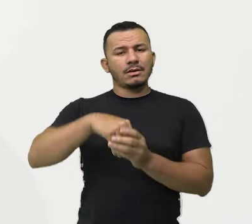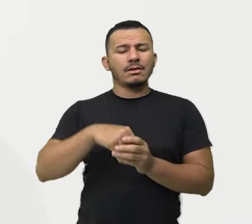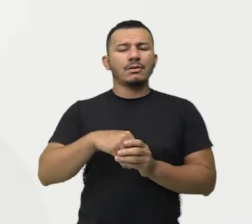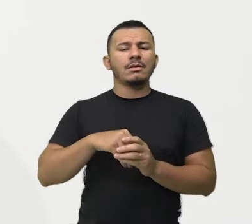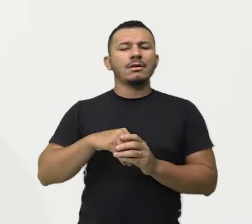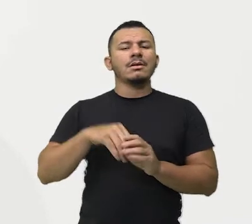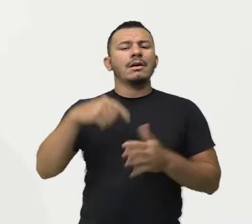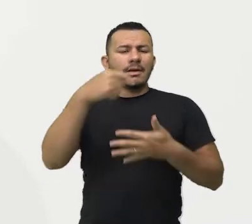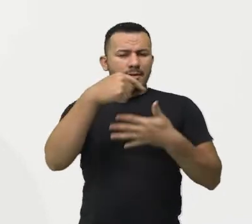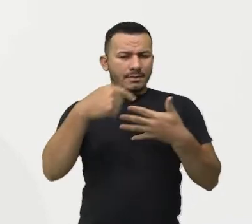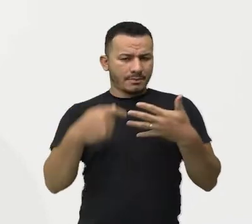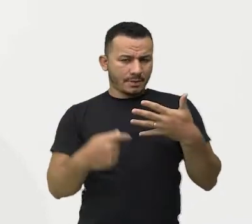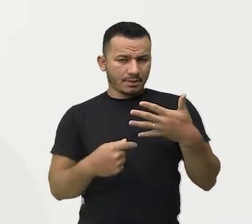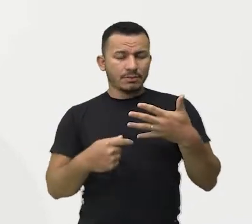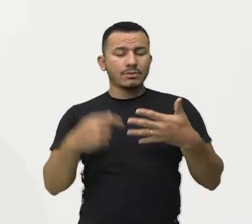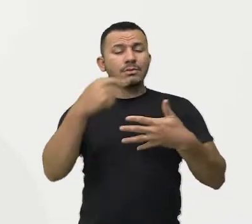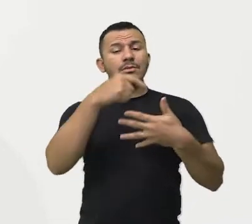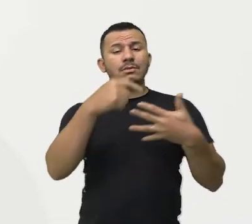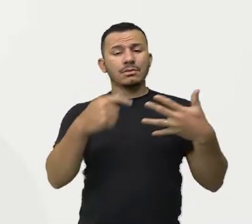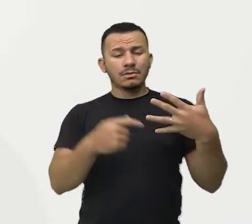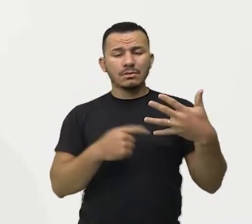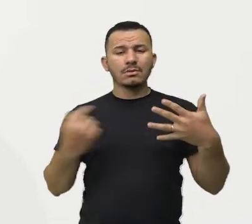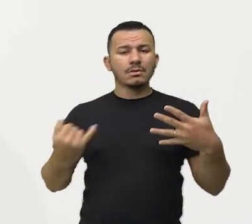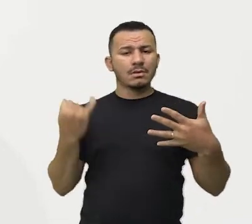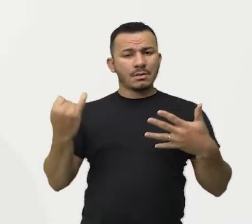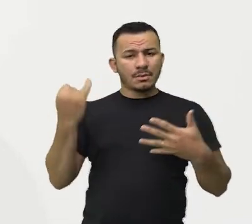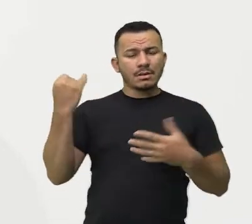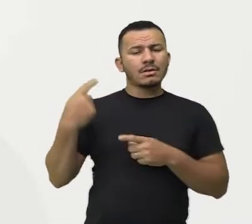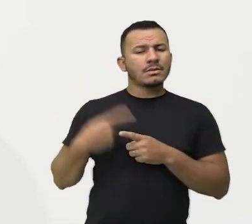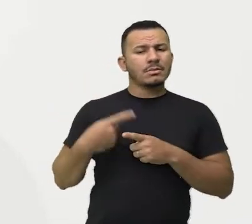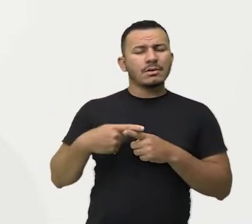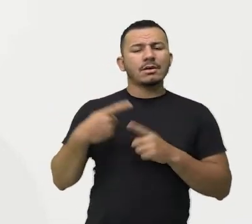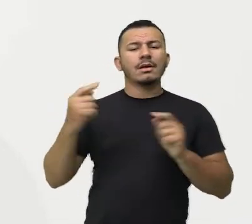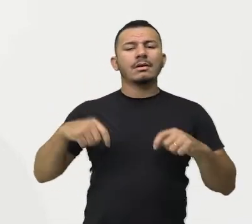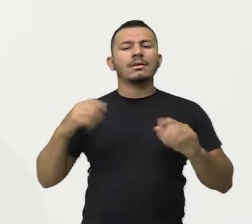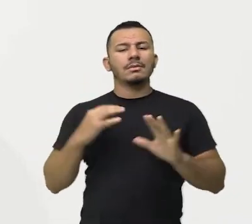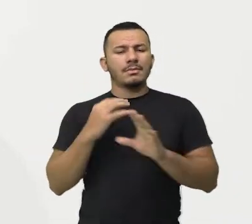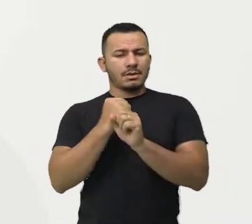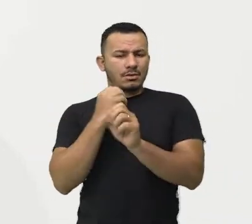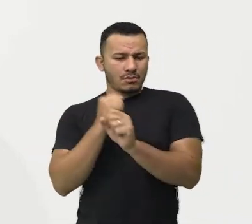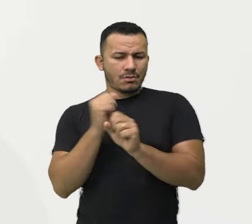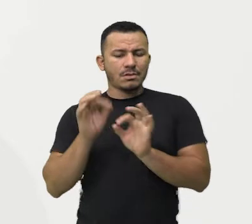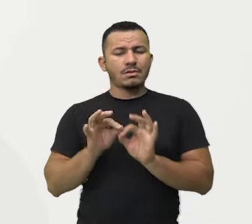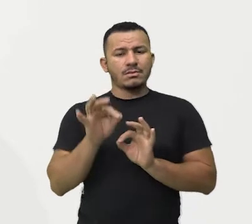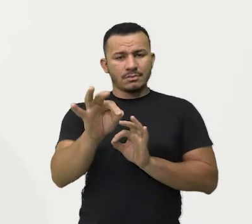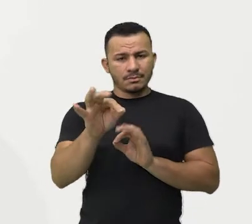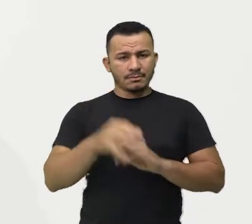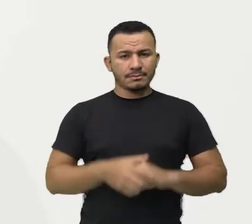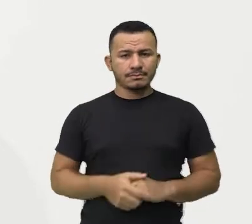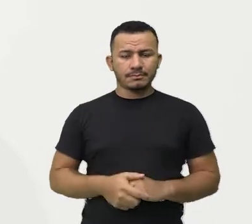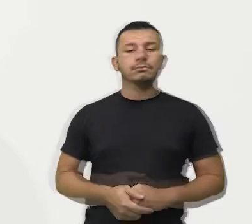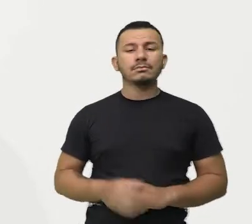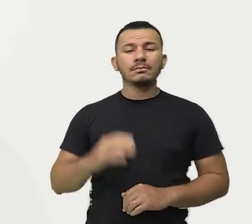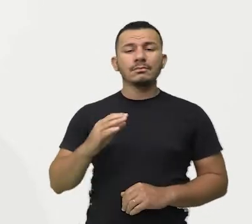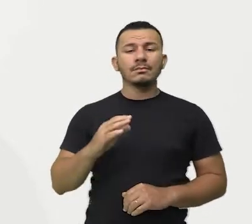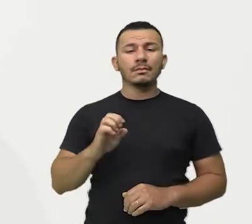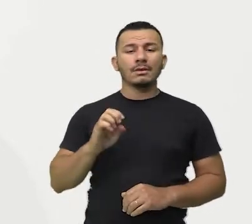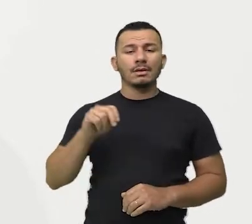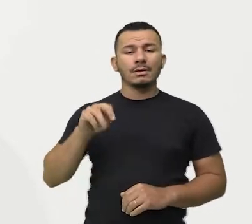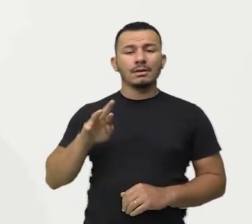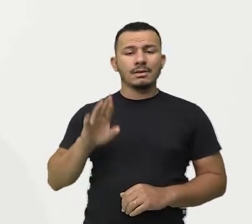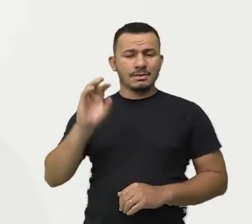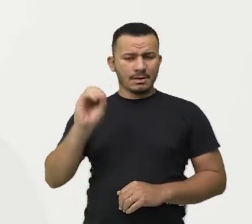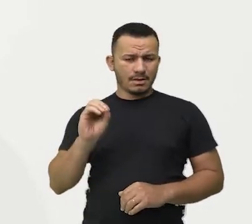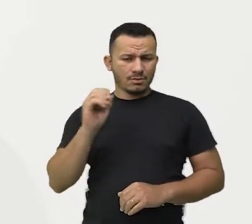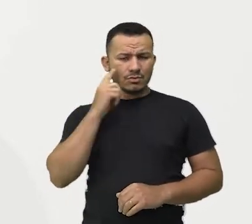esses elementos é muito importante para que nós possamos calcular o comprimento, tá bom? Muito bem. Um dos elementos,